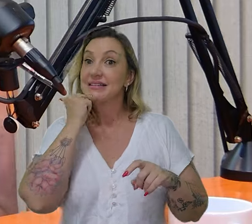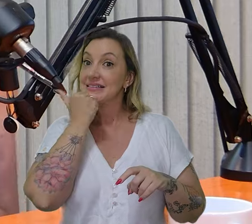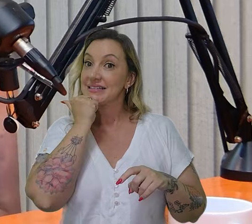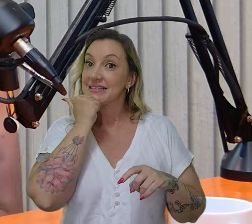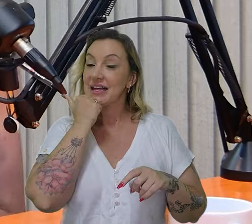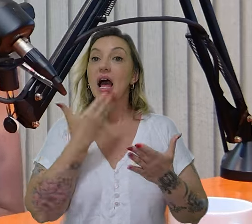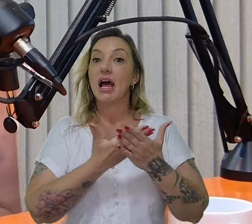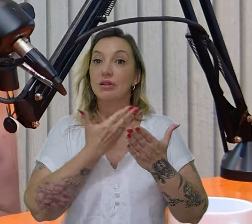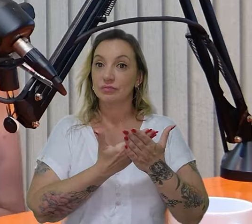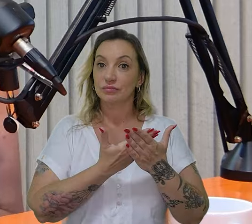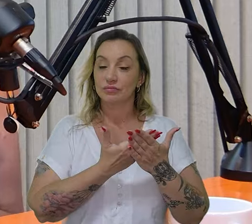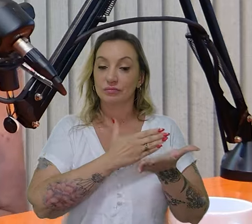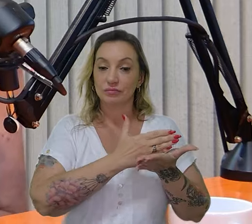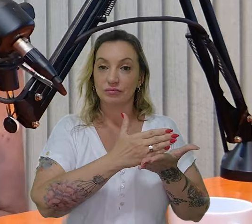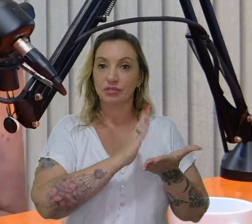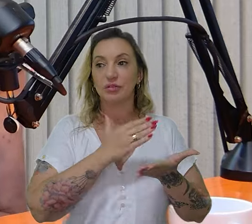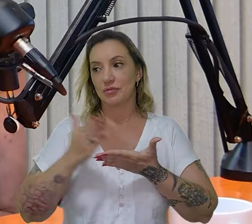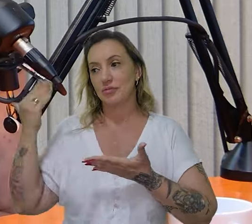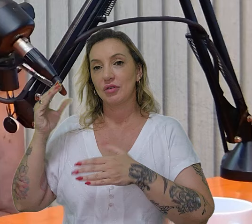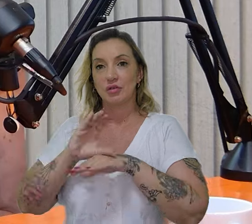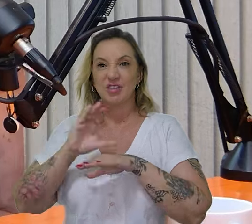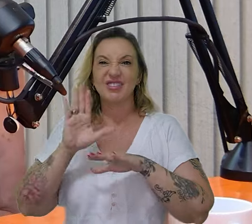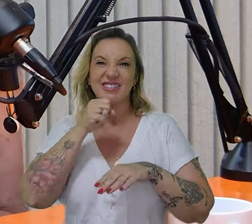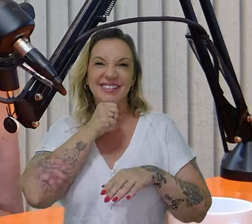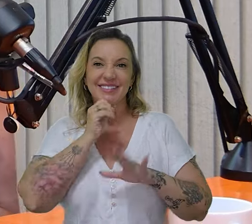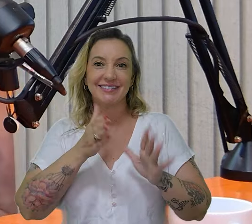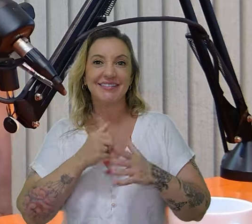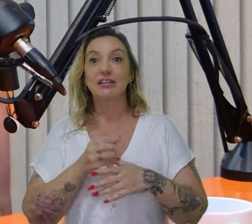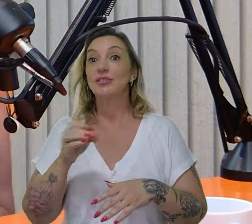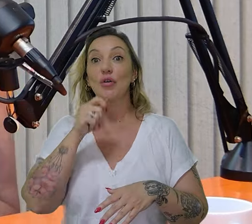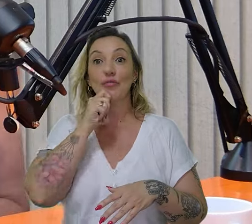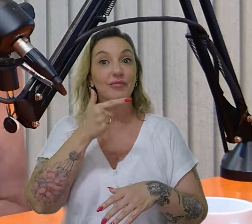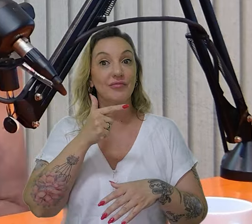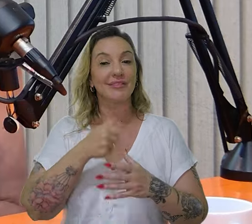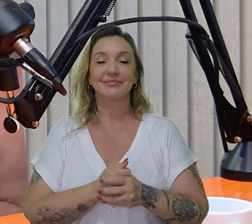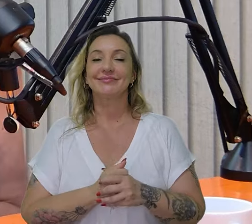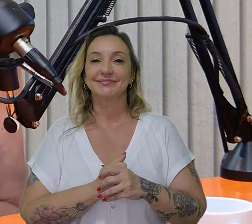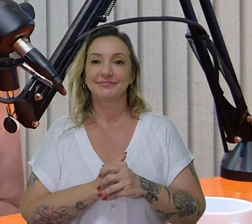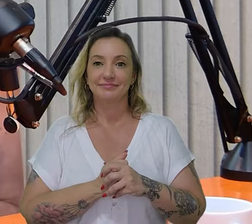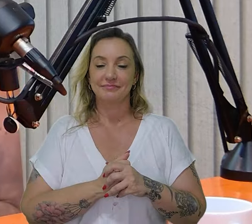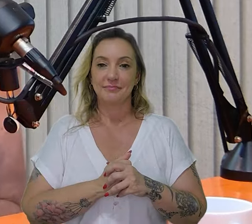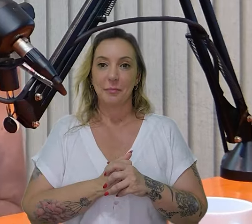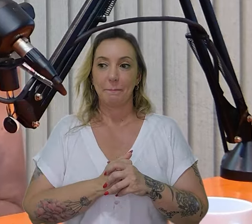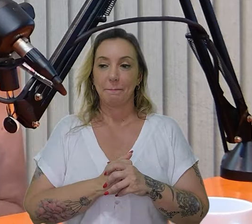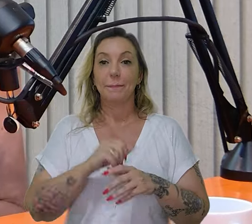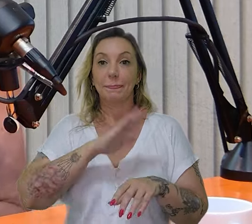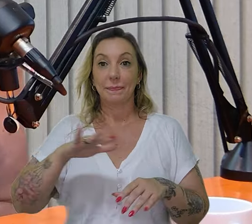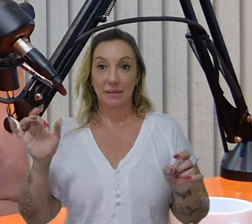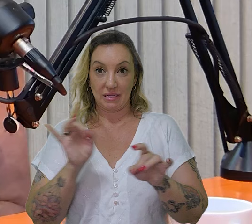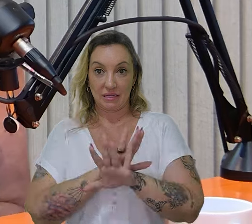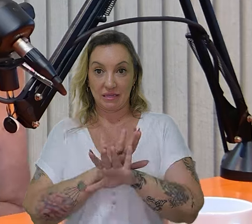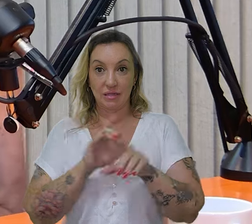aluno fazia porque ele nasceu já faz um tempo esse curso nosso já é velhinho ele nem é dos novos ol E aí os alunos podiam terminar